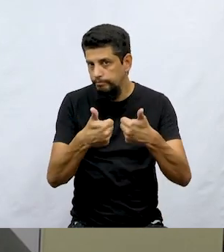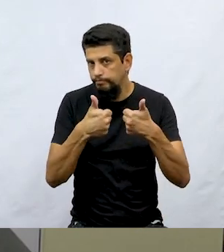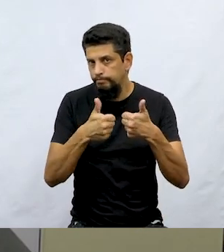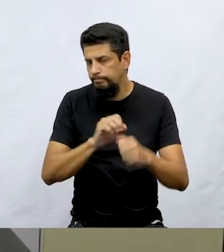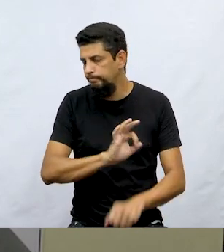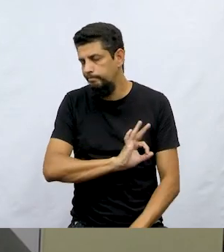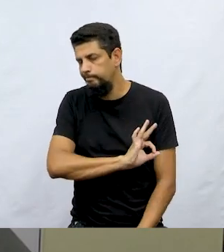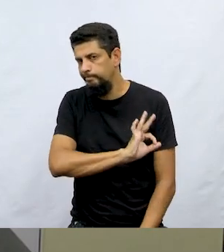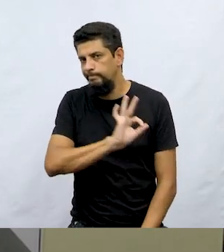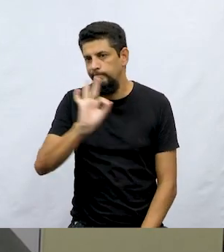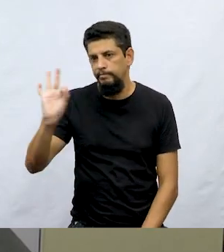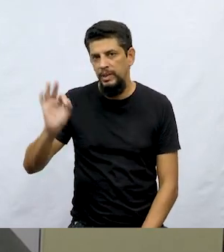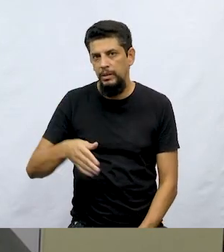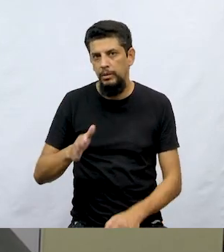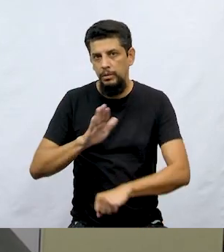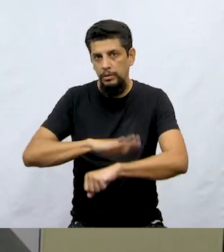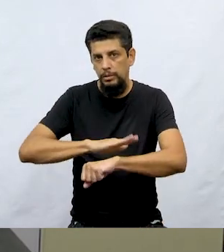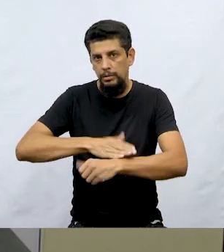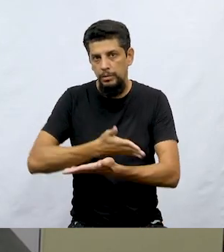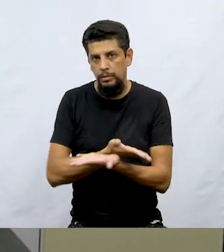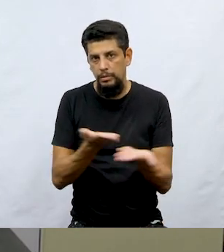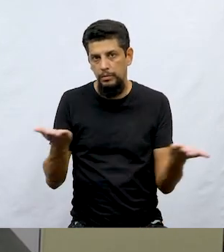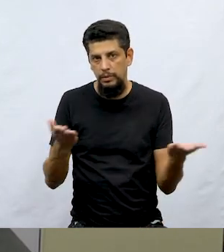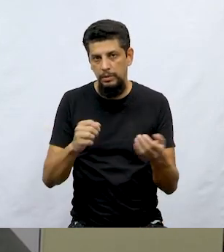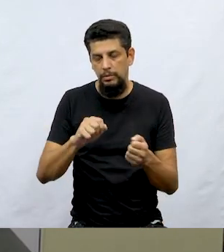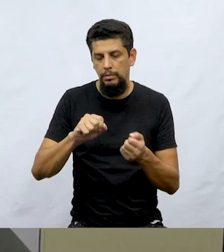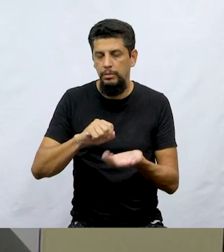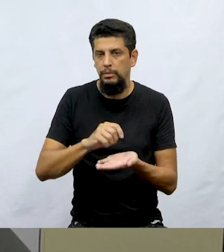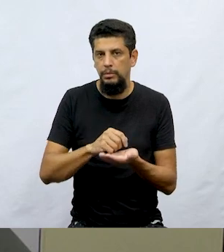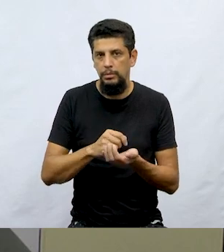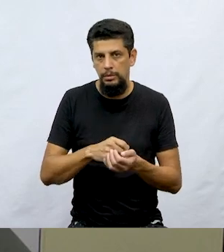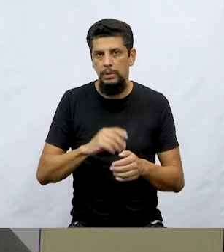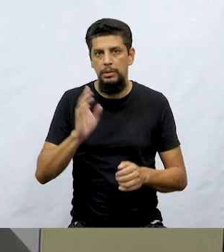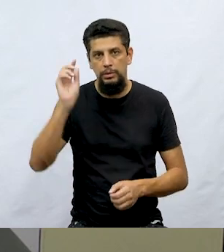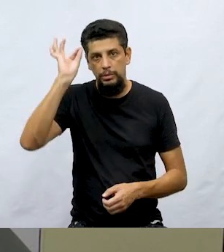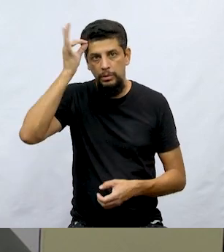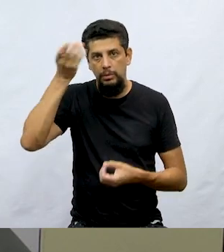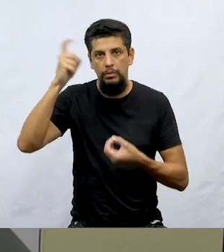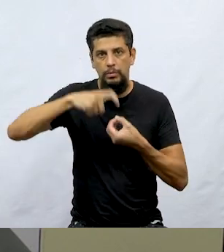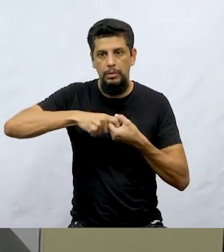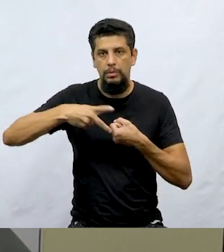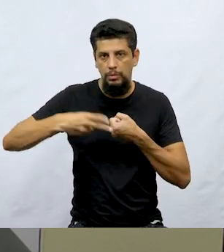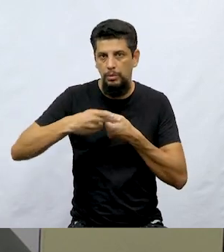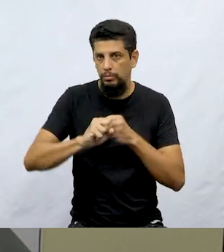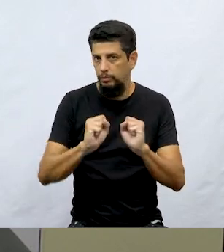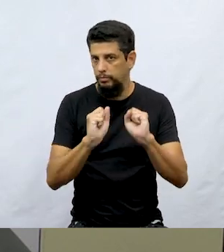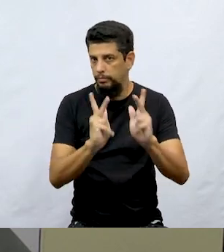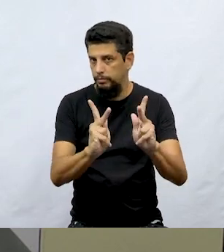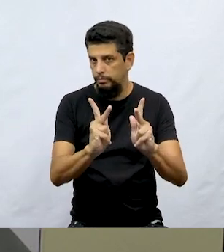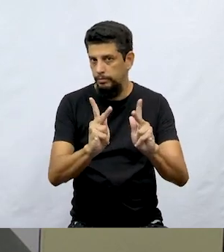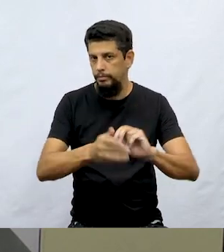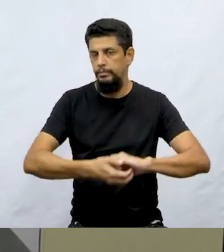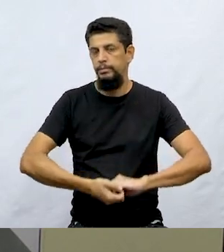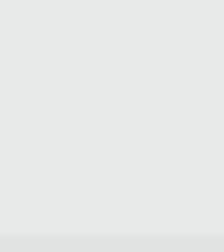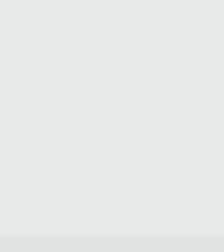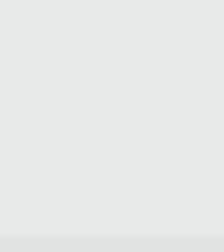bom? Perfeito. Então a gente vai dar um tempinho para vocês fazerem essas marcas em casa e daí a gente volta para recortar. Tá bom? Uhum.